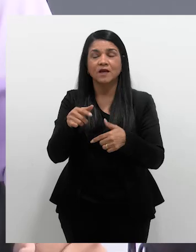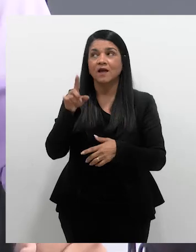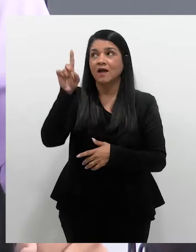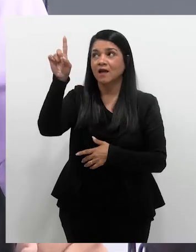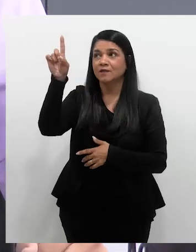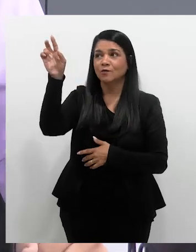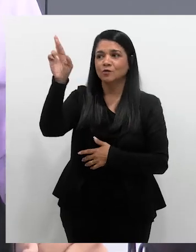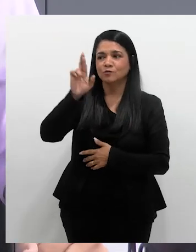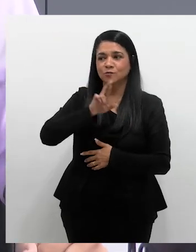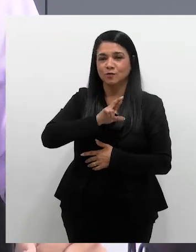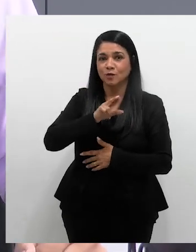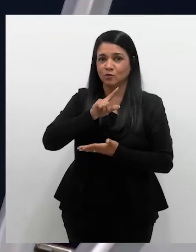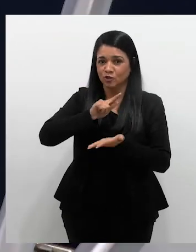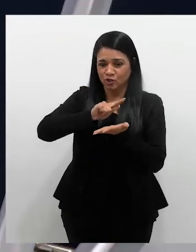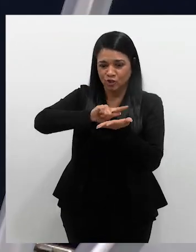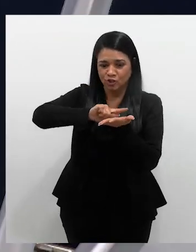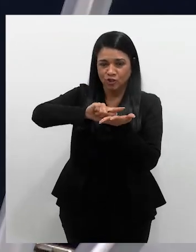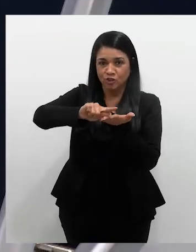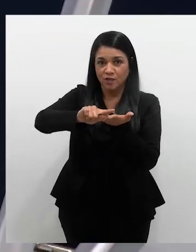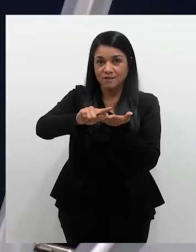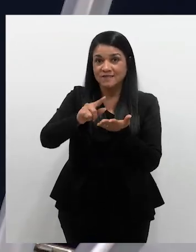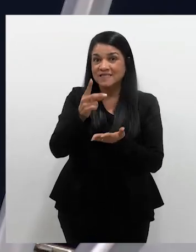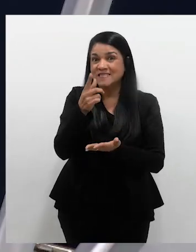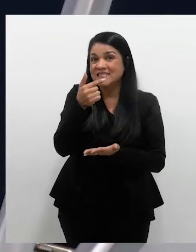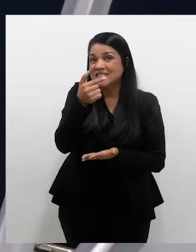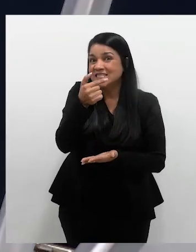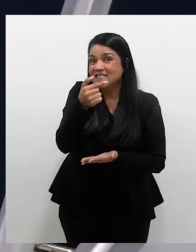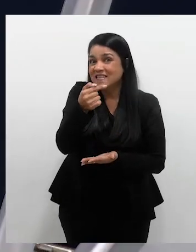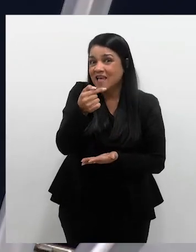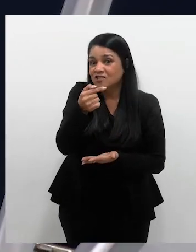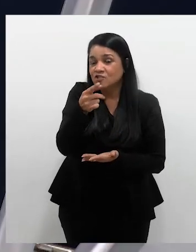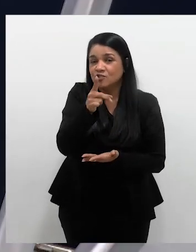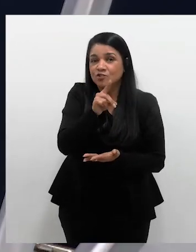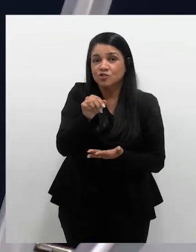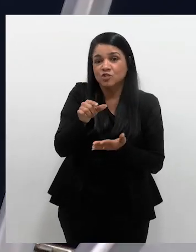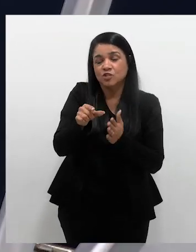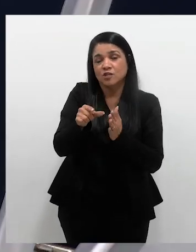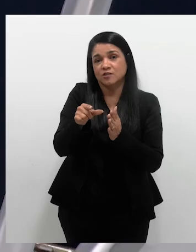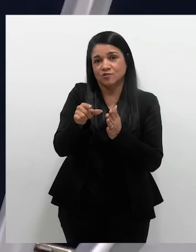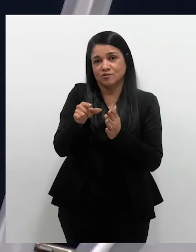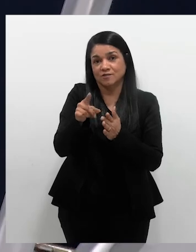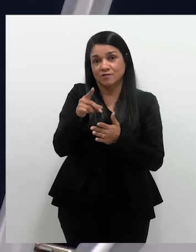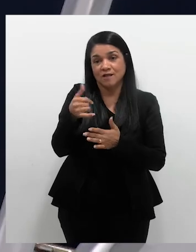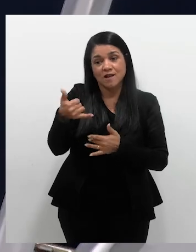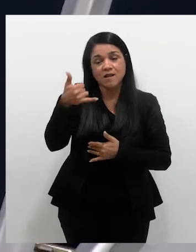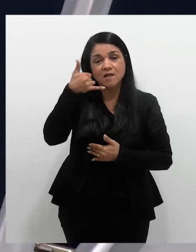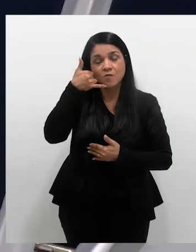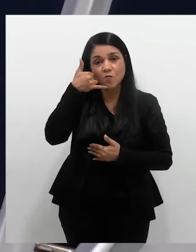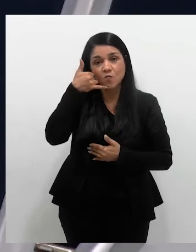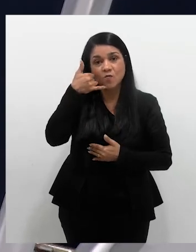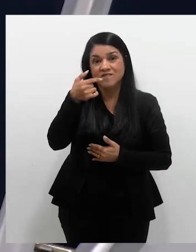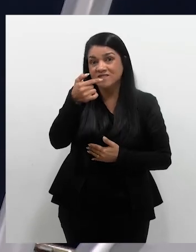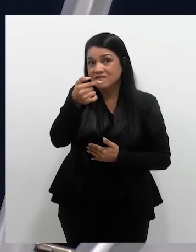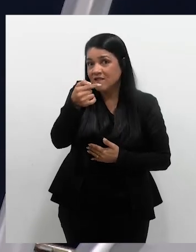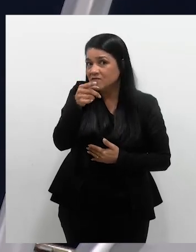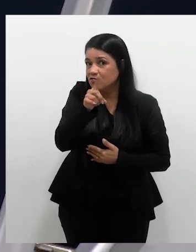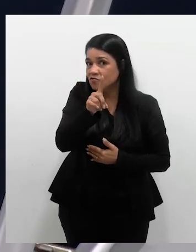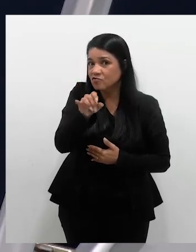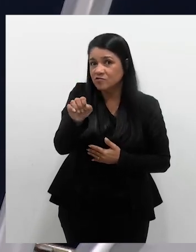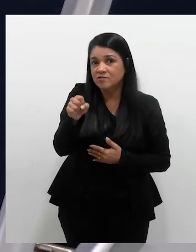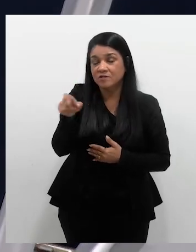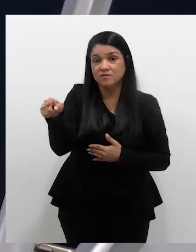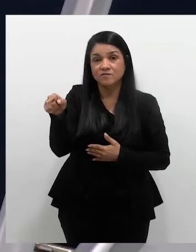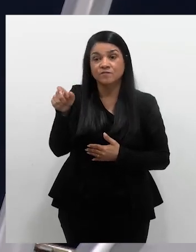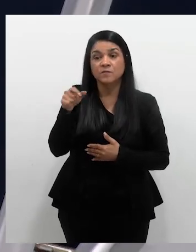disse, Gênesis. Em menos de 7 dias, me ligaram E me chamaram. Quem ia fazer